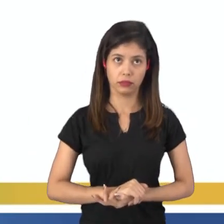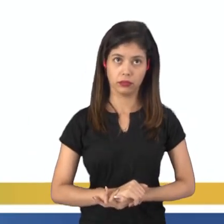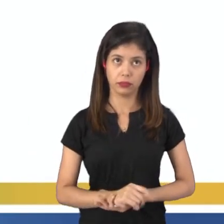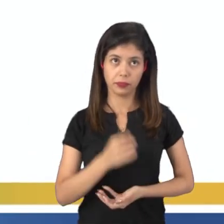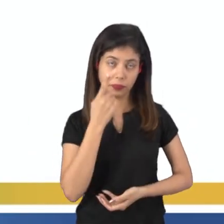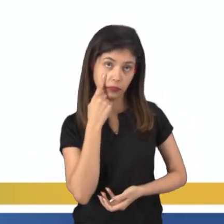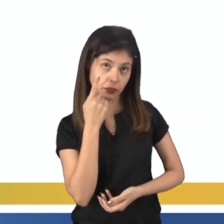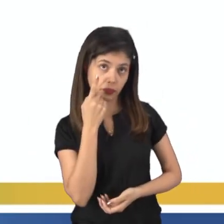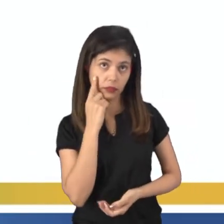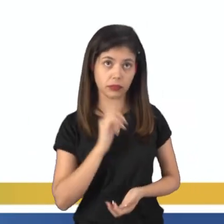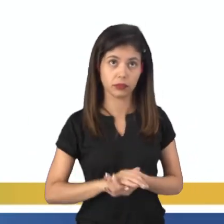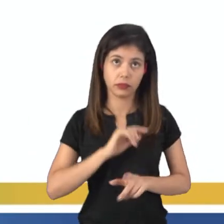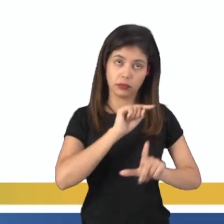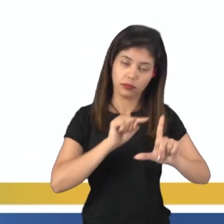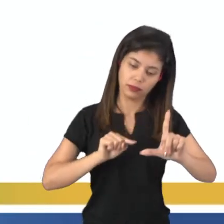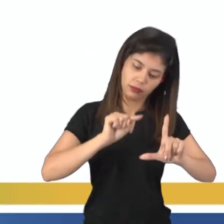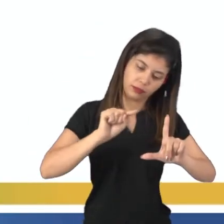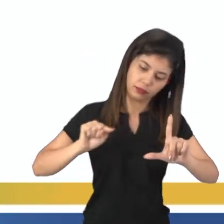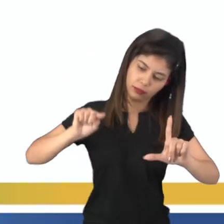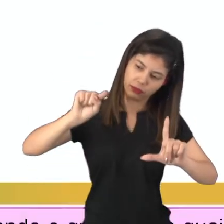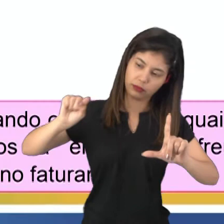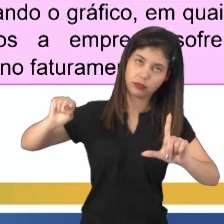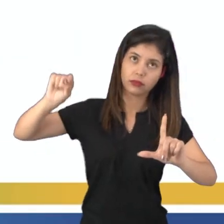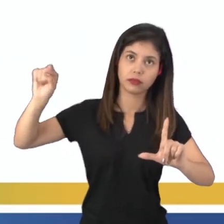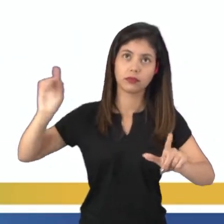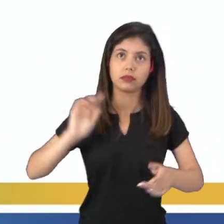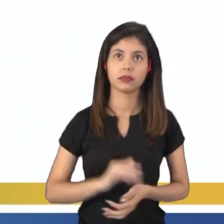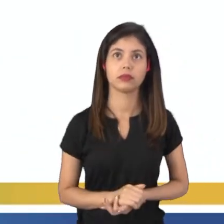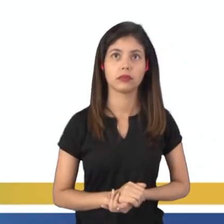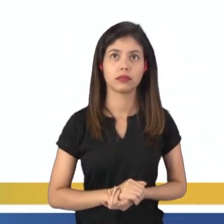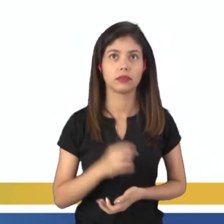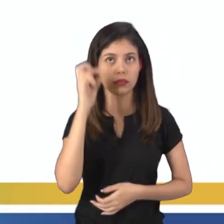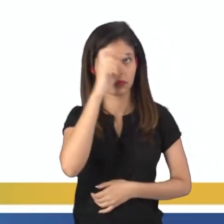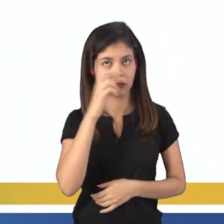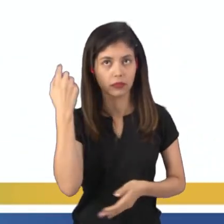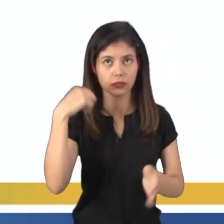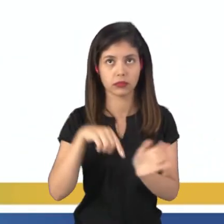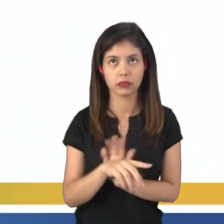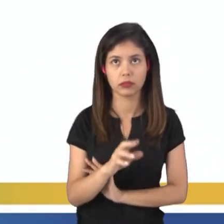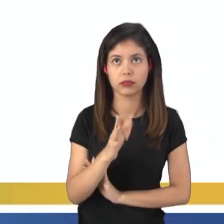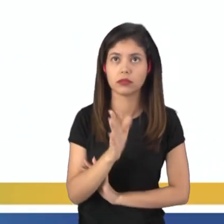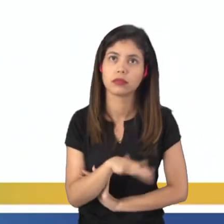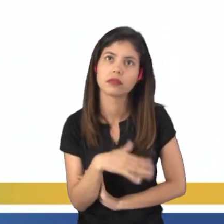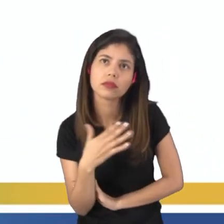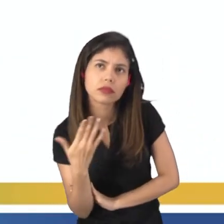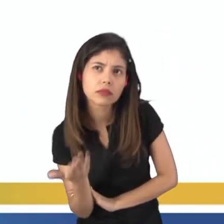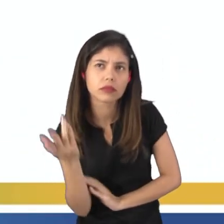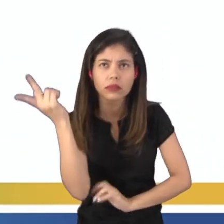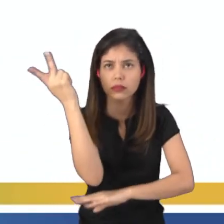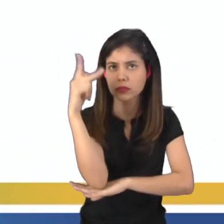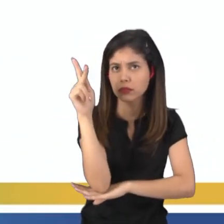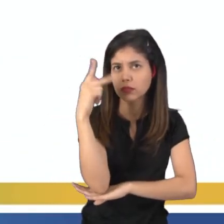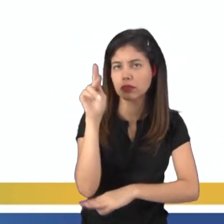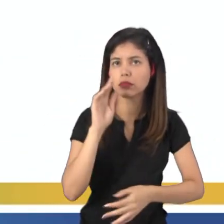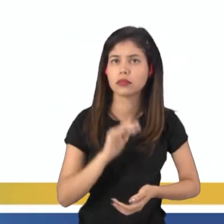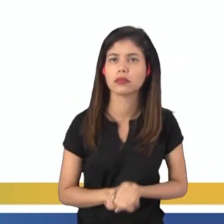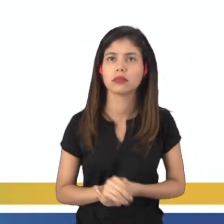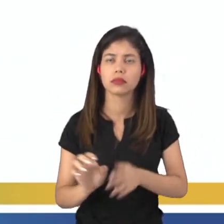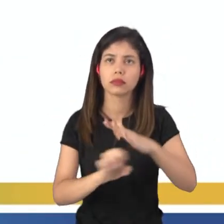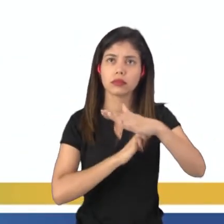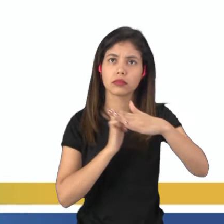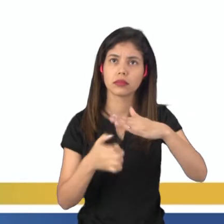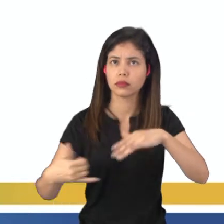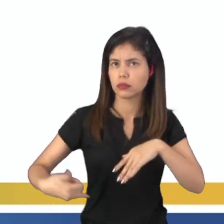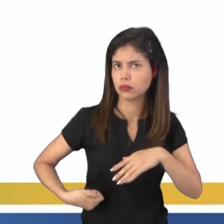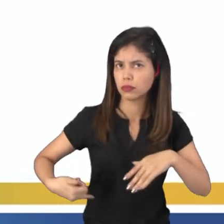Então, observe aí que esse gráfico é um gráfico de linha, certo? Então, vamos para a pergunta. Analisando o gráfico, em quais períodos